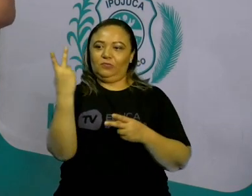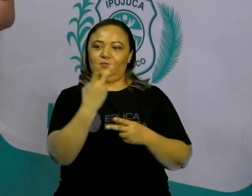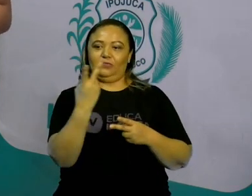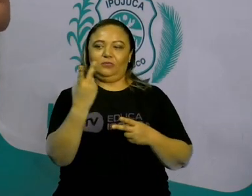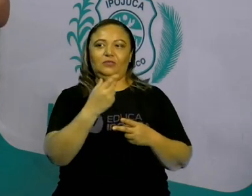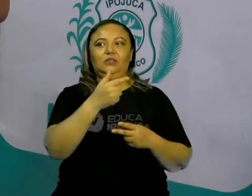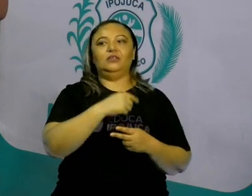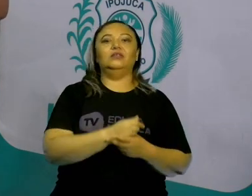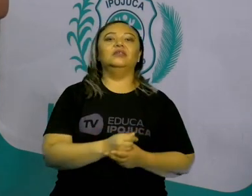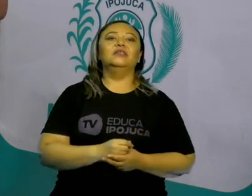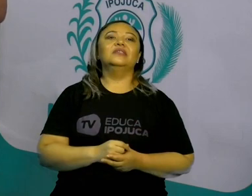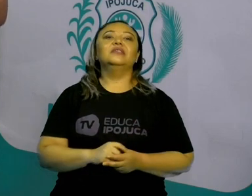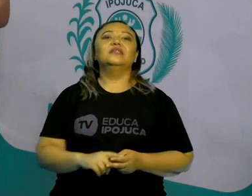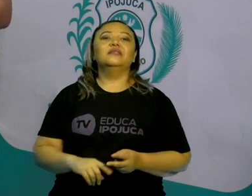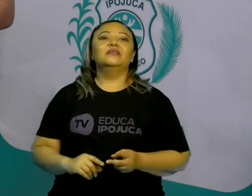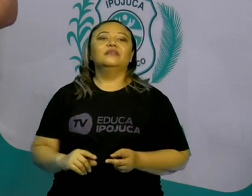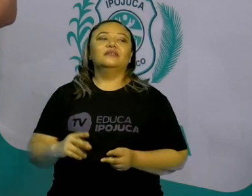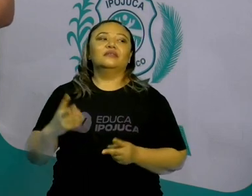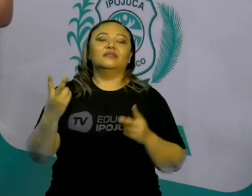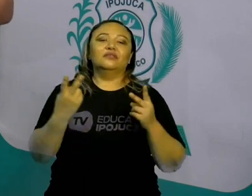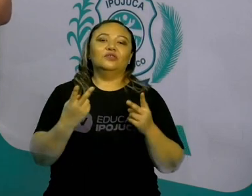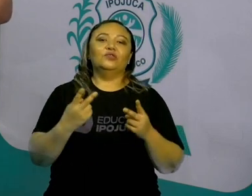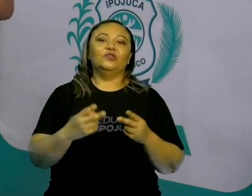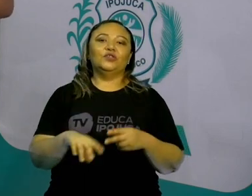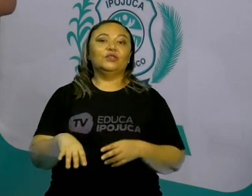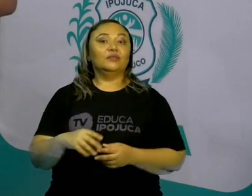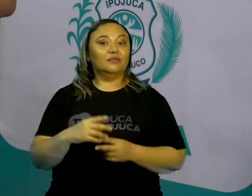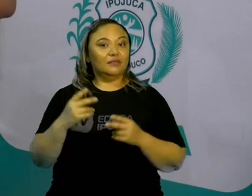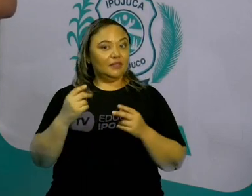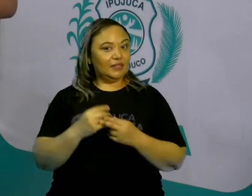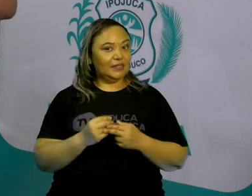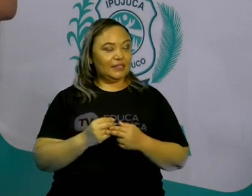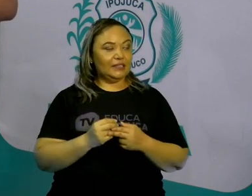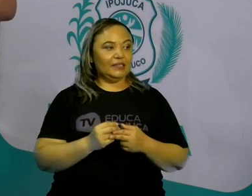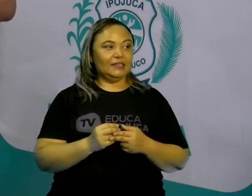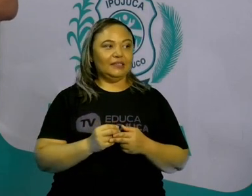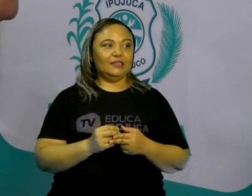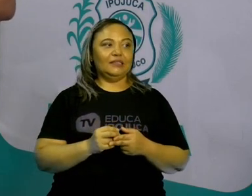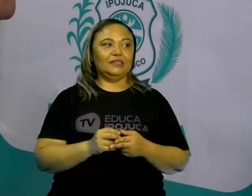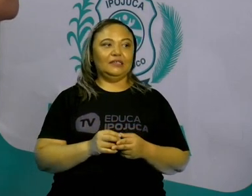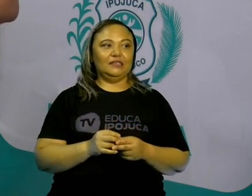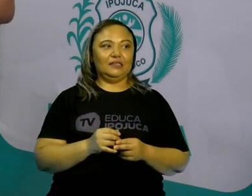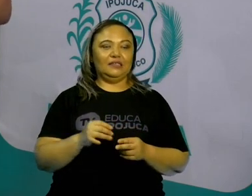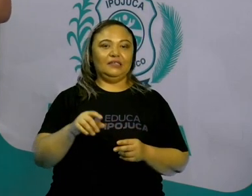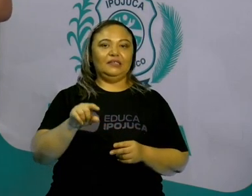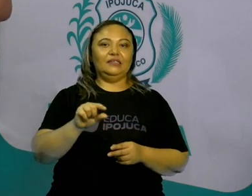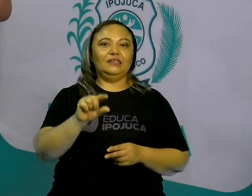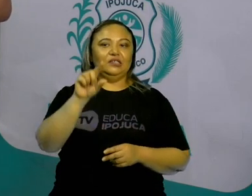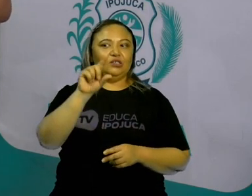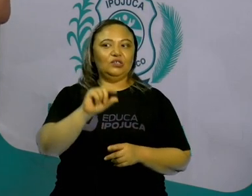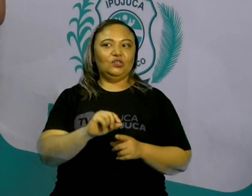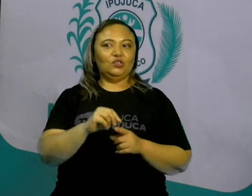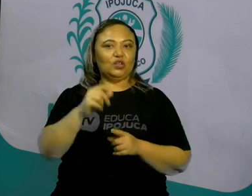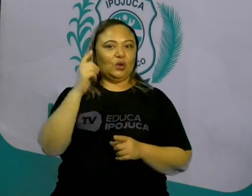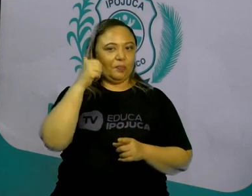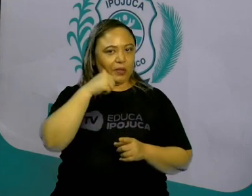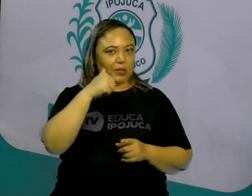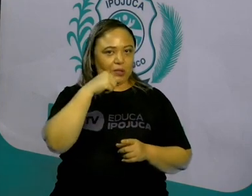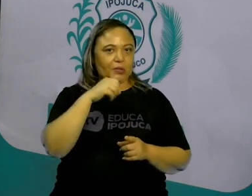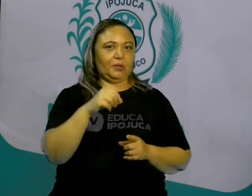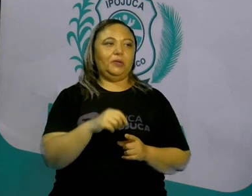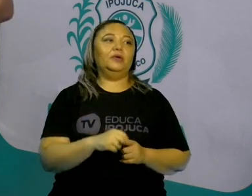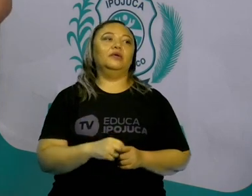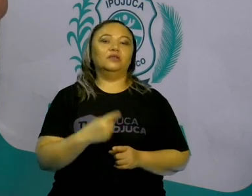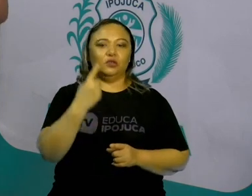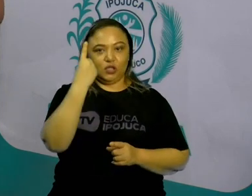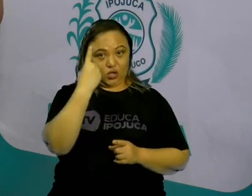esse negócio. Ou deixar para o Romeu decidir. Pois é. Julieta, qual a chance de encontrar uma banana agora? Porque só tem